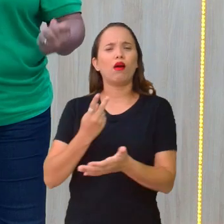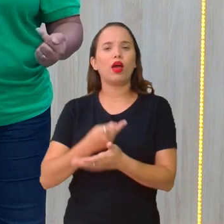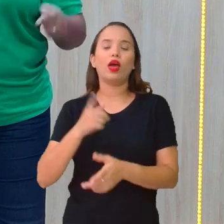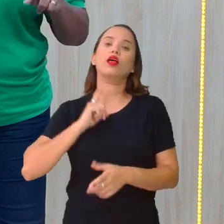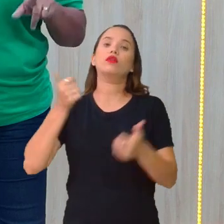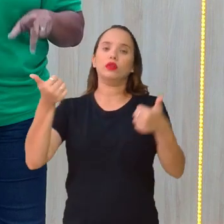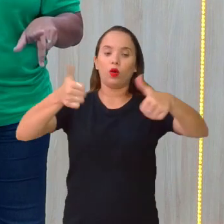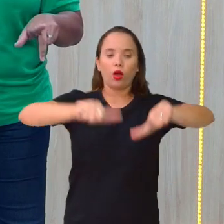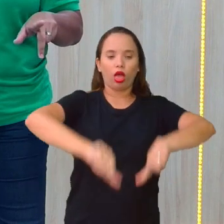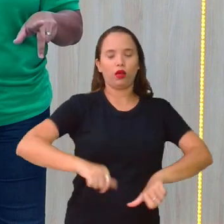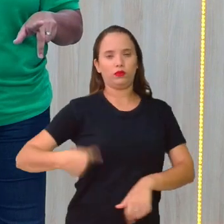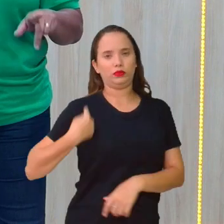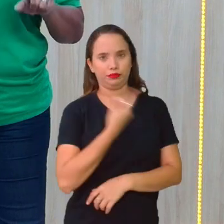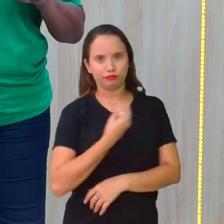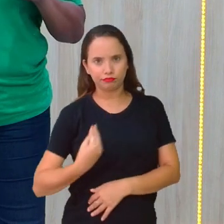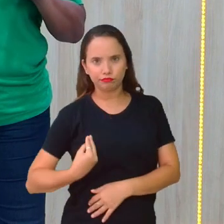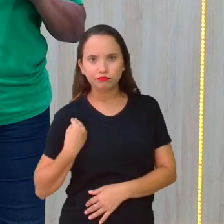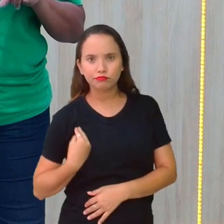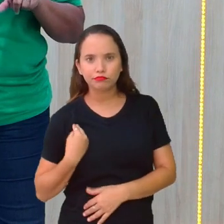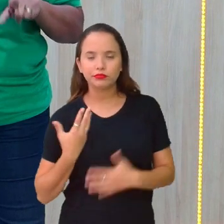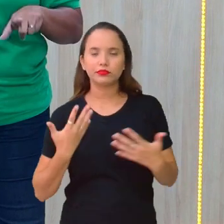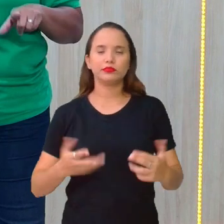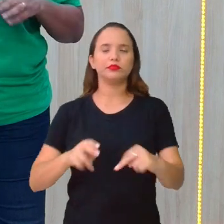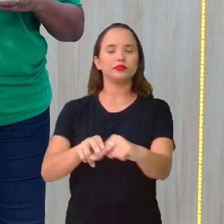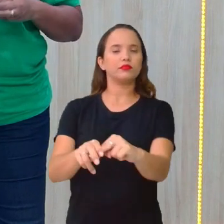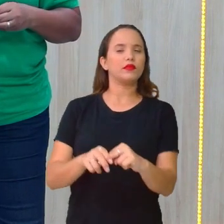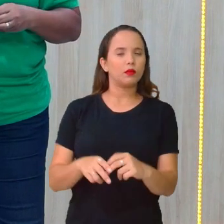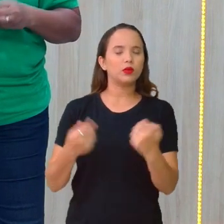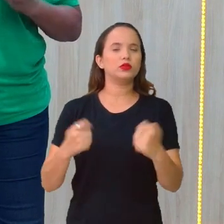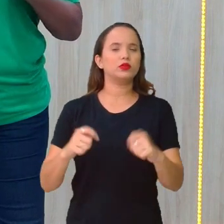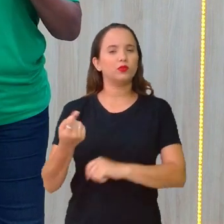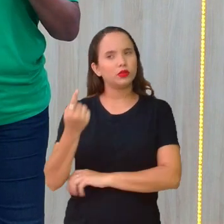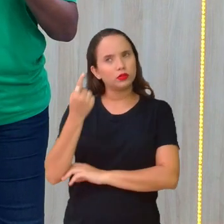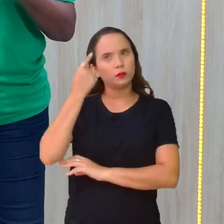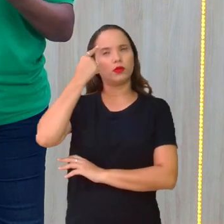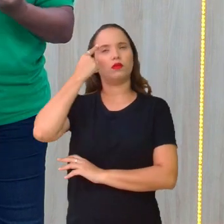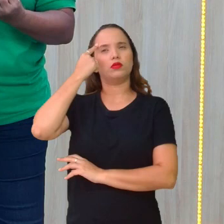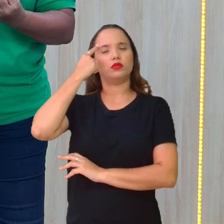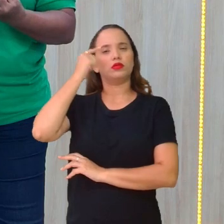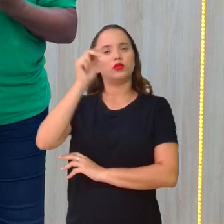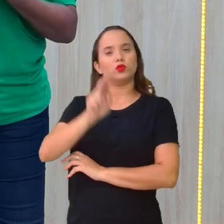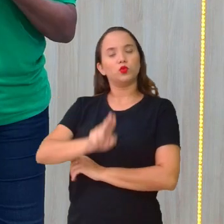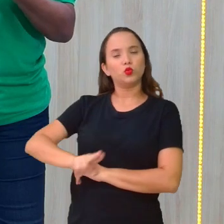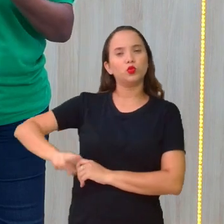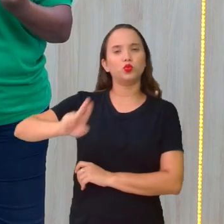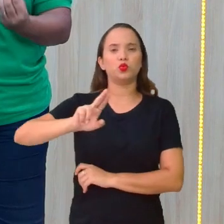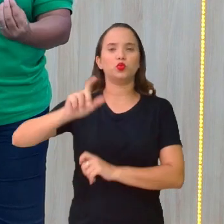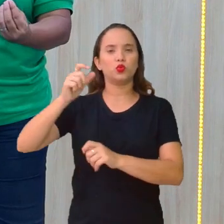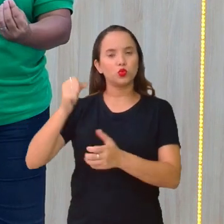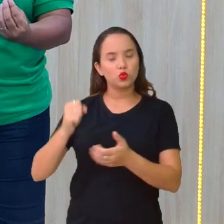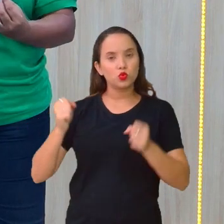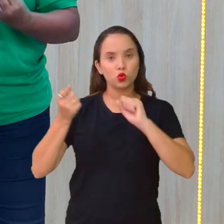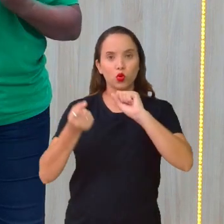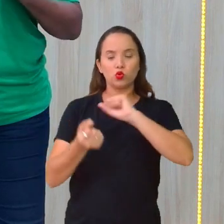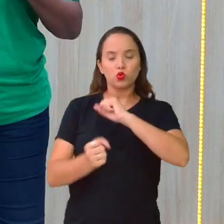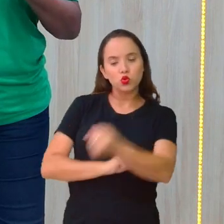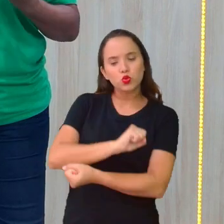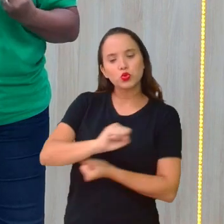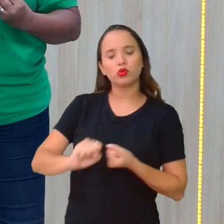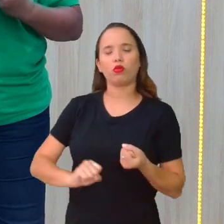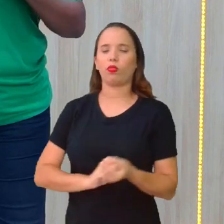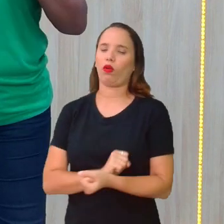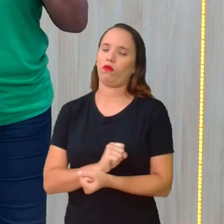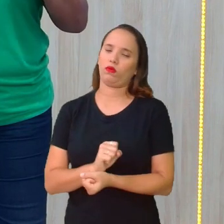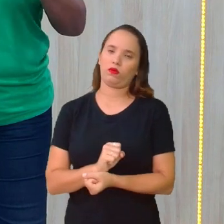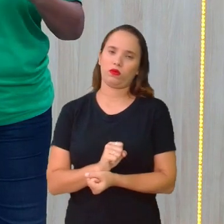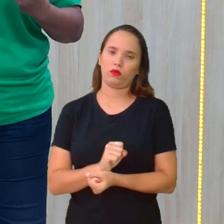E aí, por isso que a gente precisa pensar no consumo sustentável, no